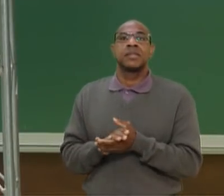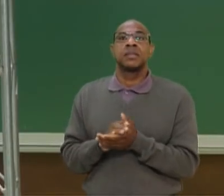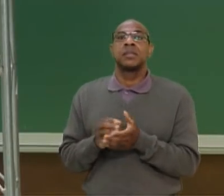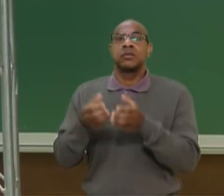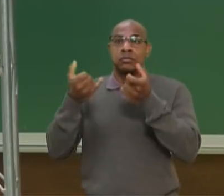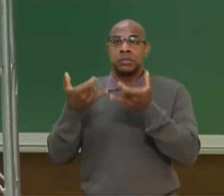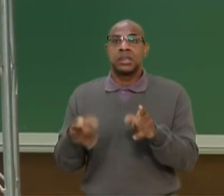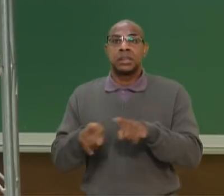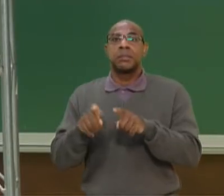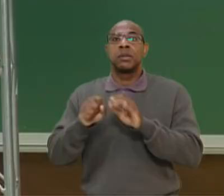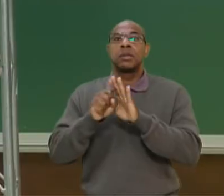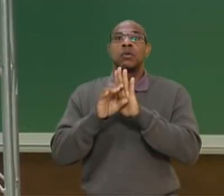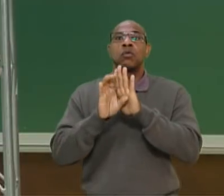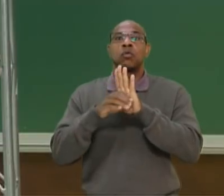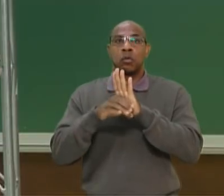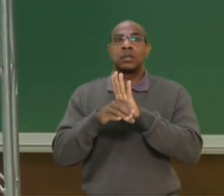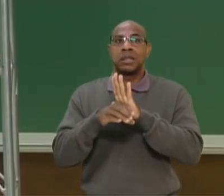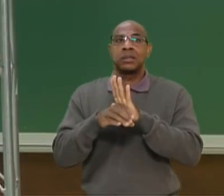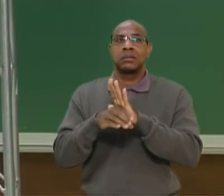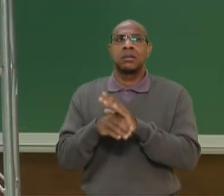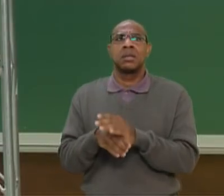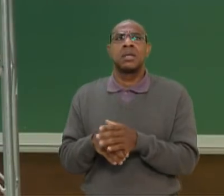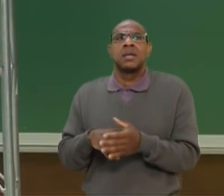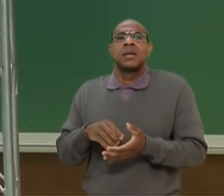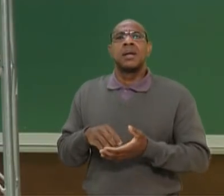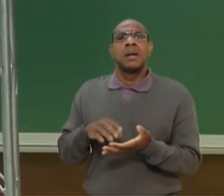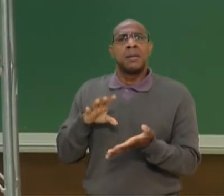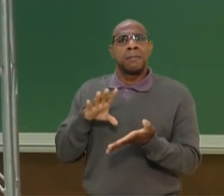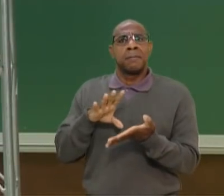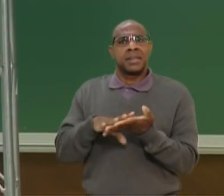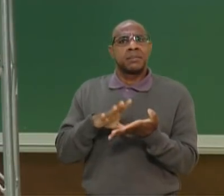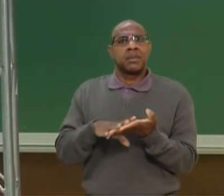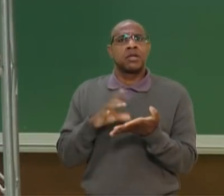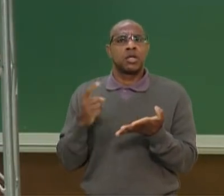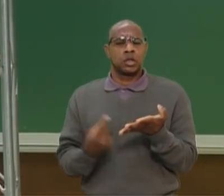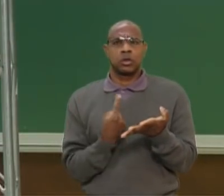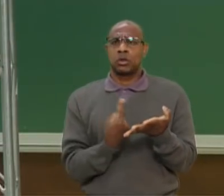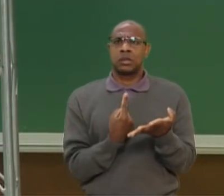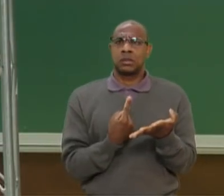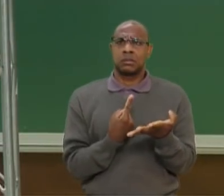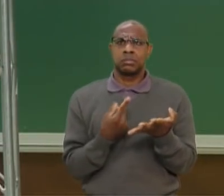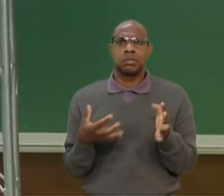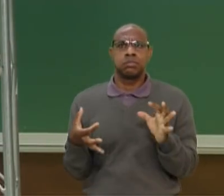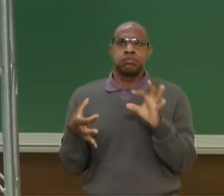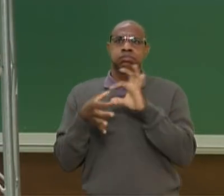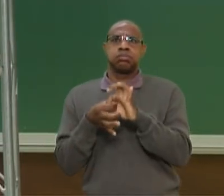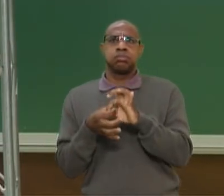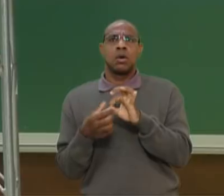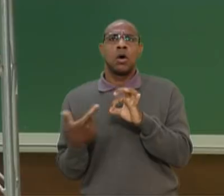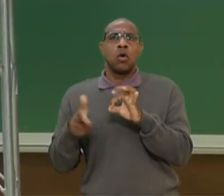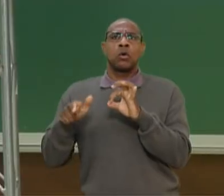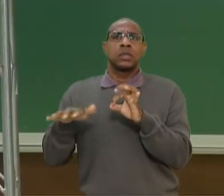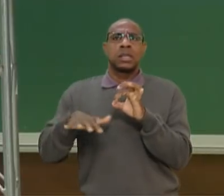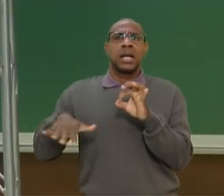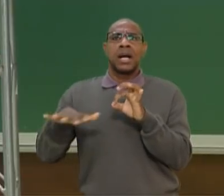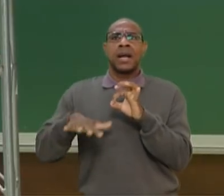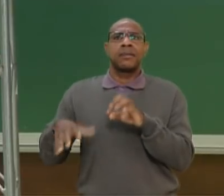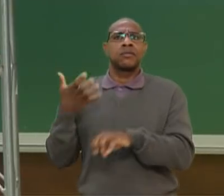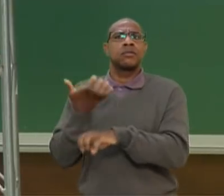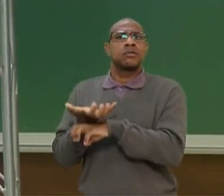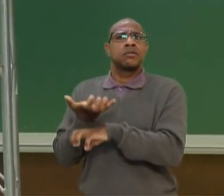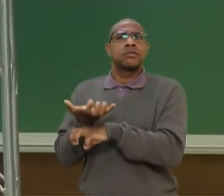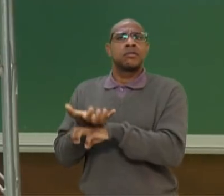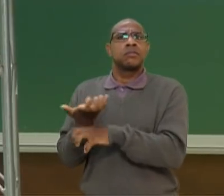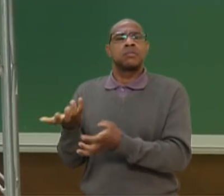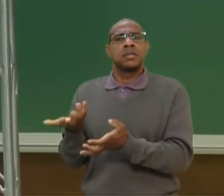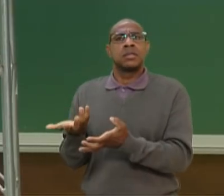conceito de vetor, né? Matemática não vive sozinha dela, nós vivemos com todas as outras áreas, interlaçando